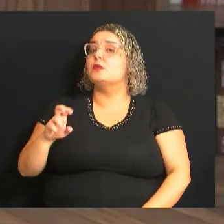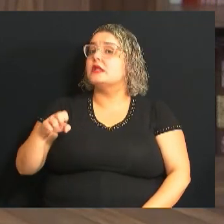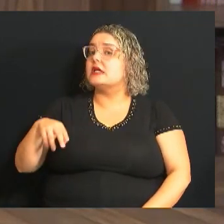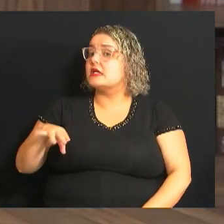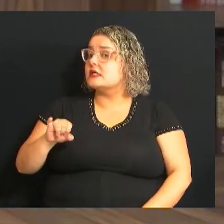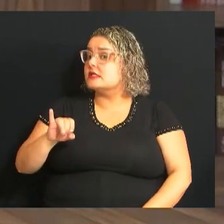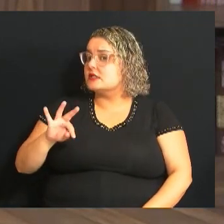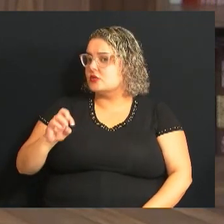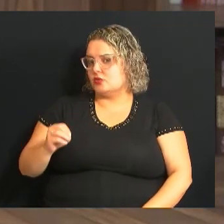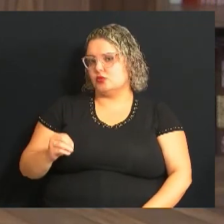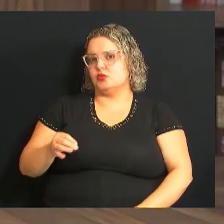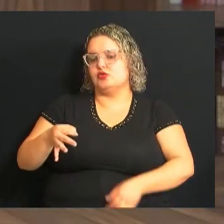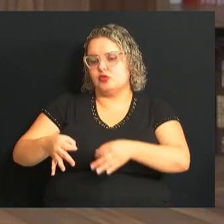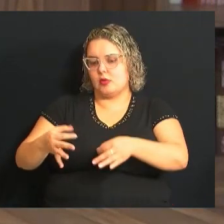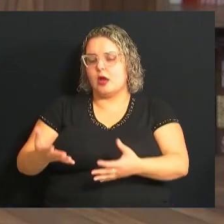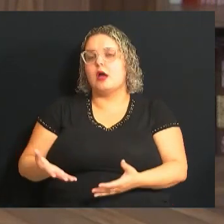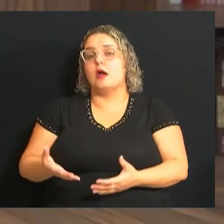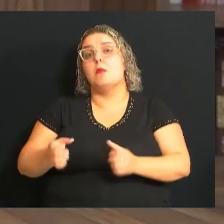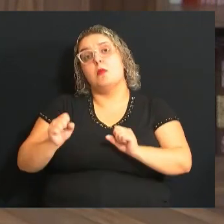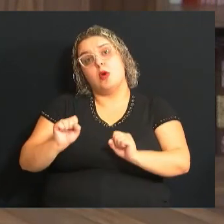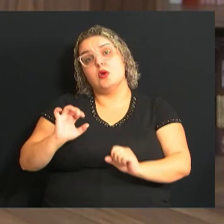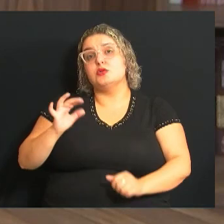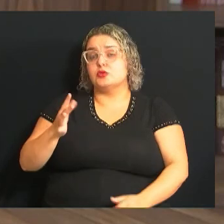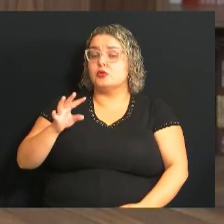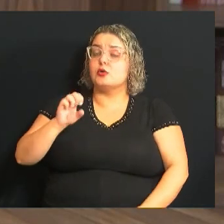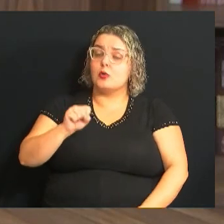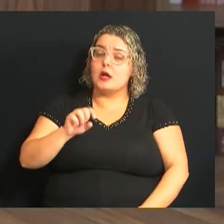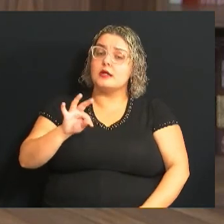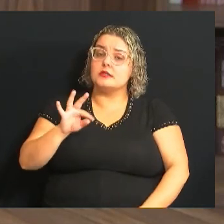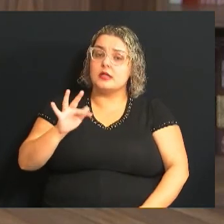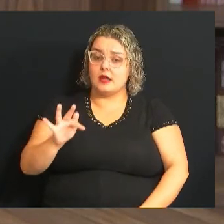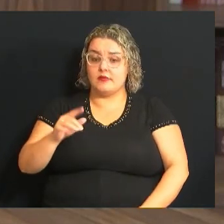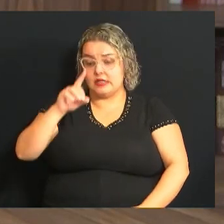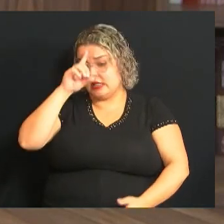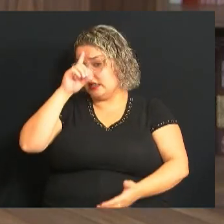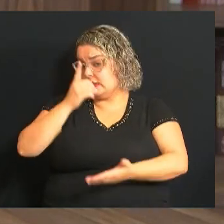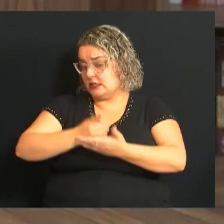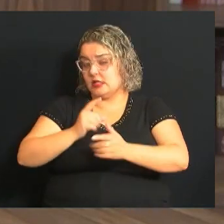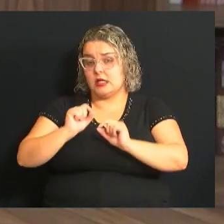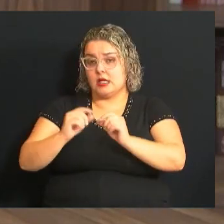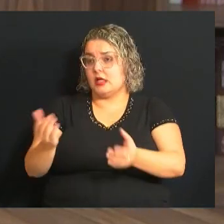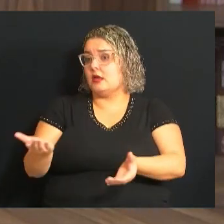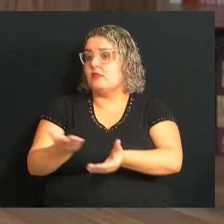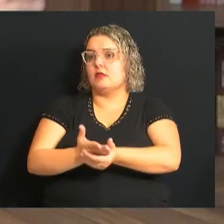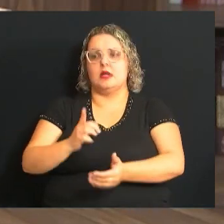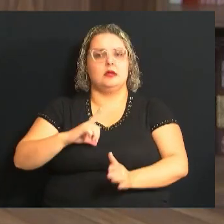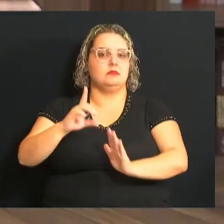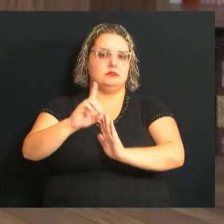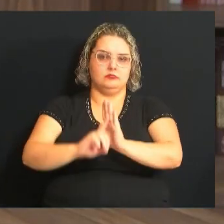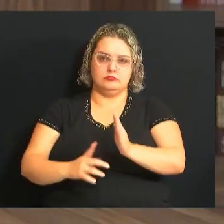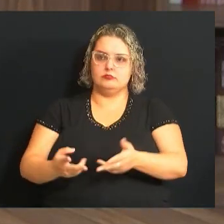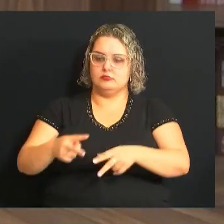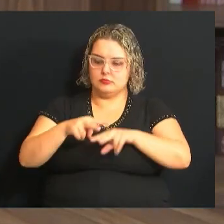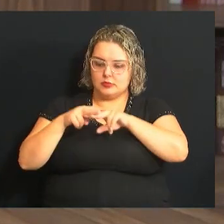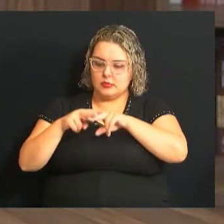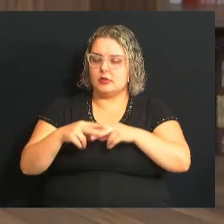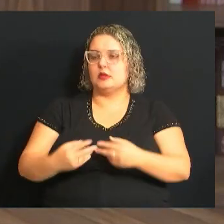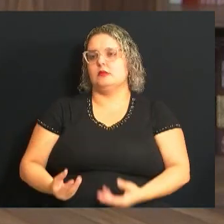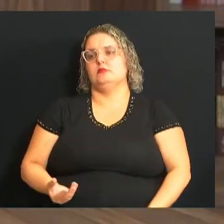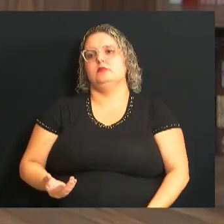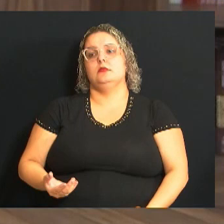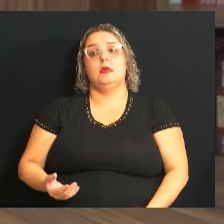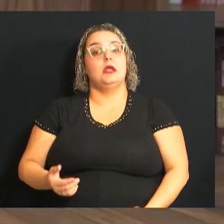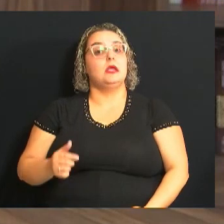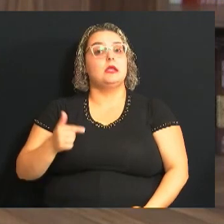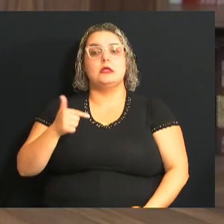modulação. Pode ser que o STF indique ou decida que quem entrou vai ter direito a essa revisão, quem não entrou ainda não vai ter